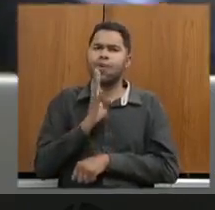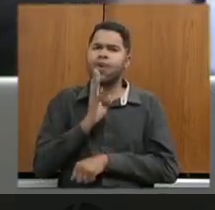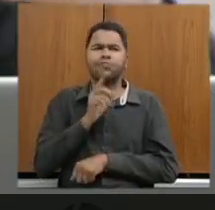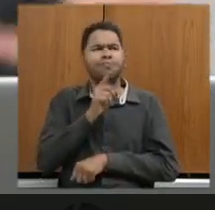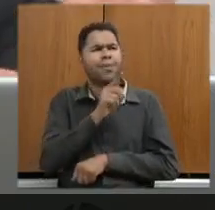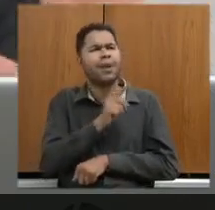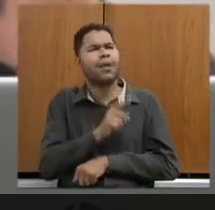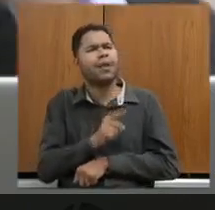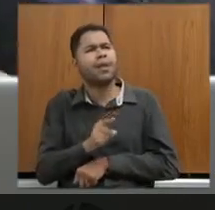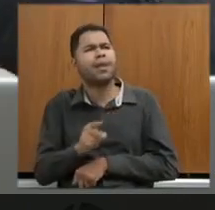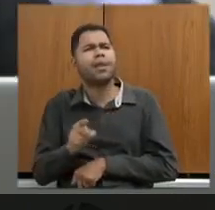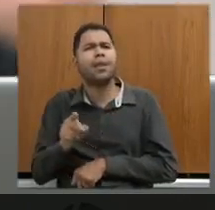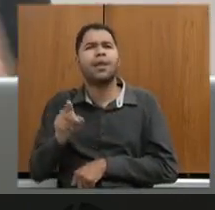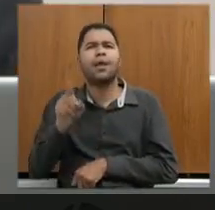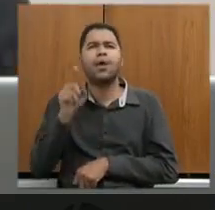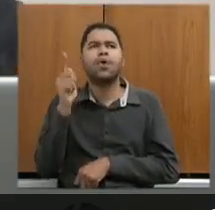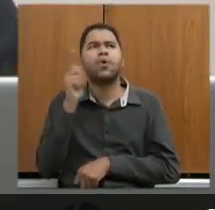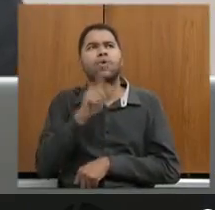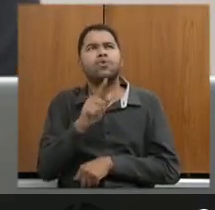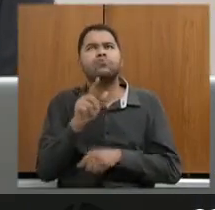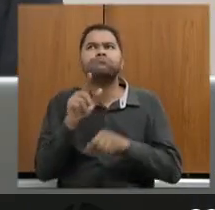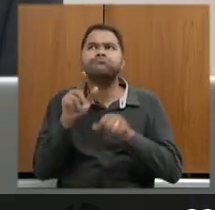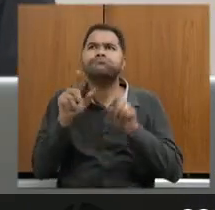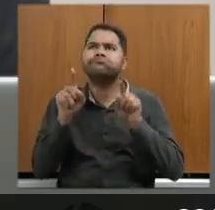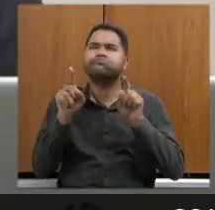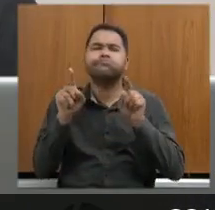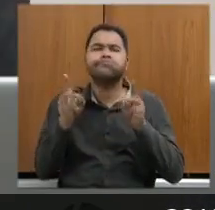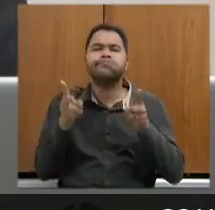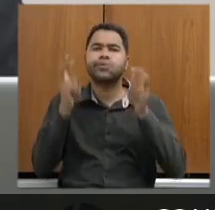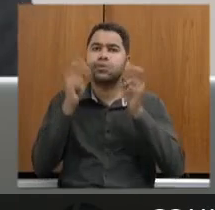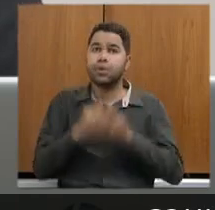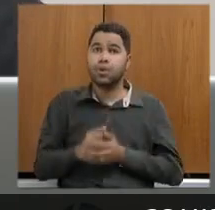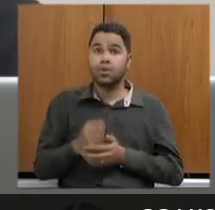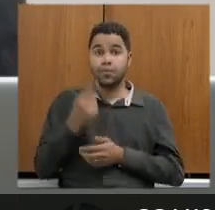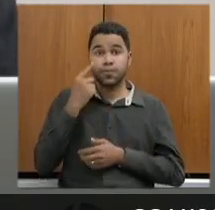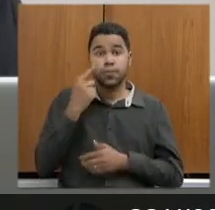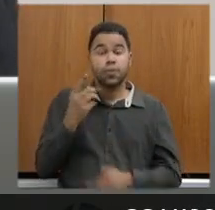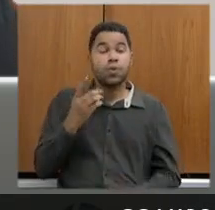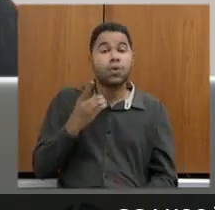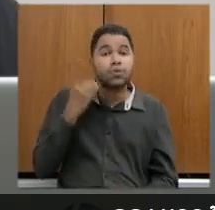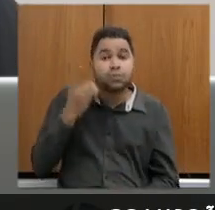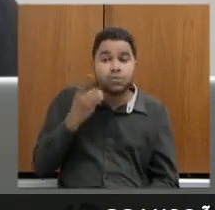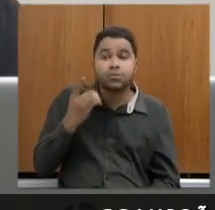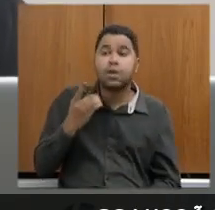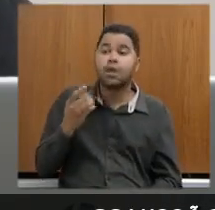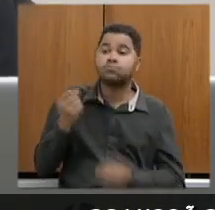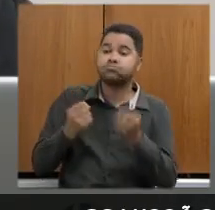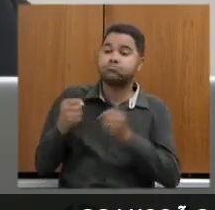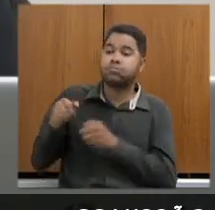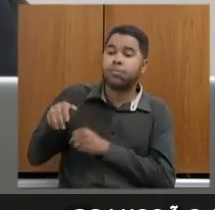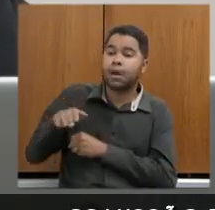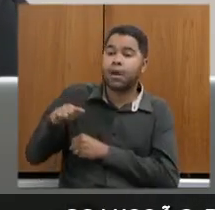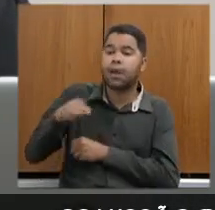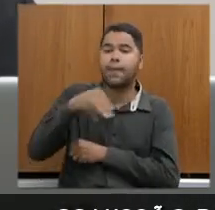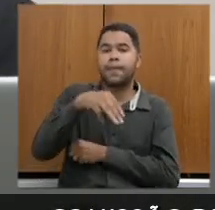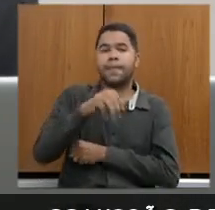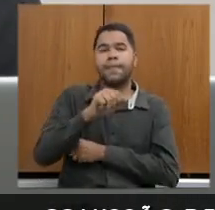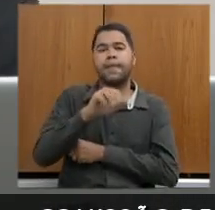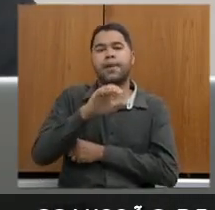mão geograficamente eu consigo me sintonizar muito rápido e Flora deputados as viaturas estão saindo aqui de